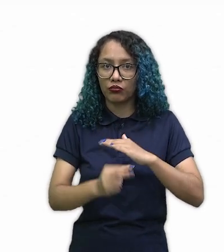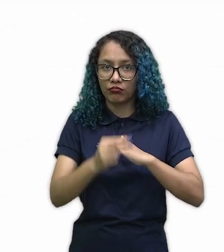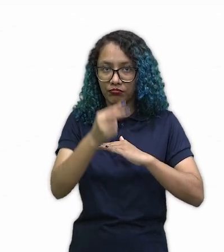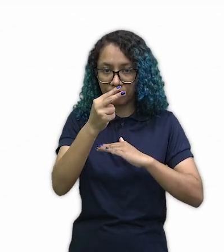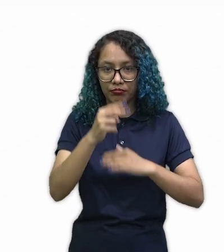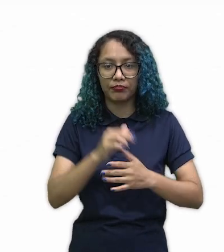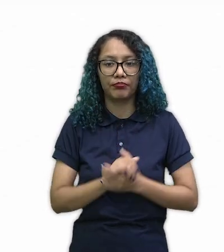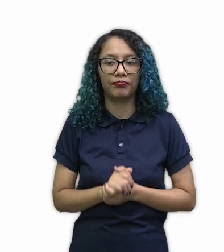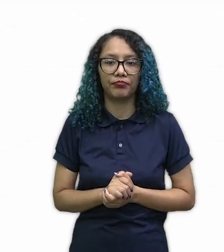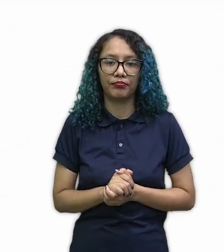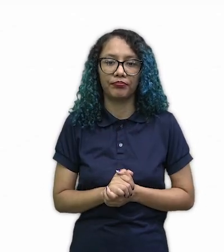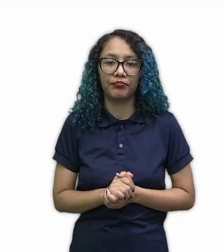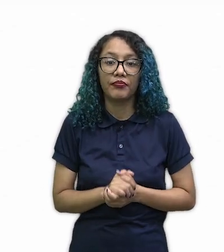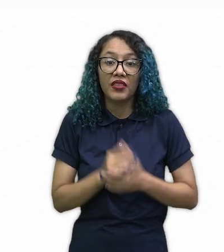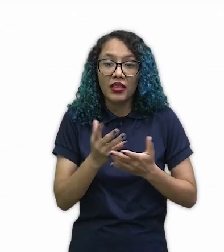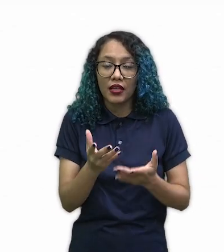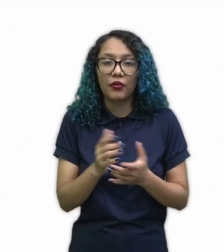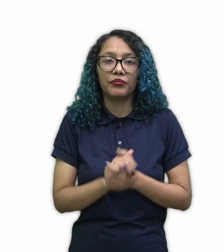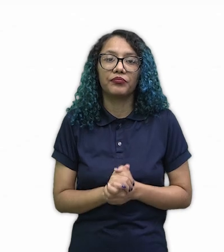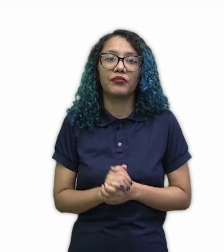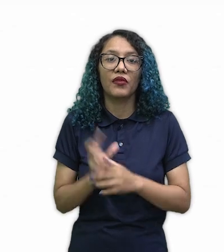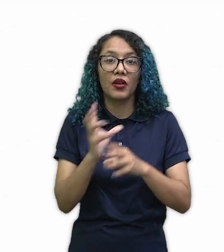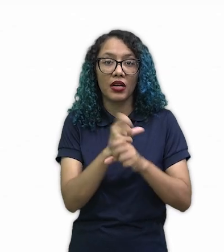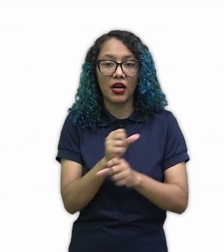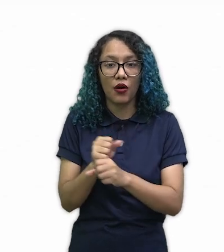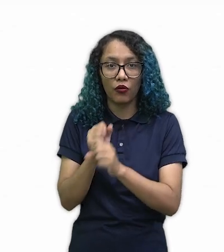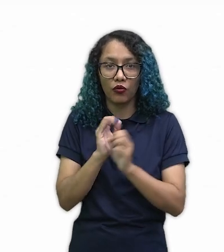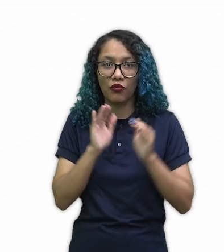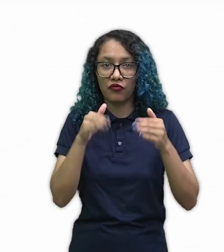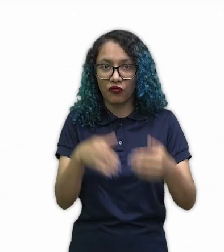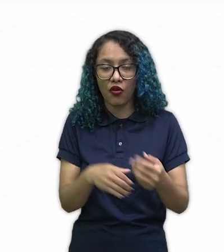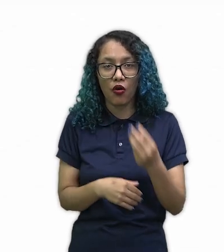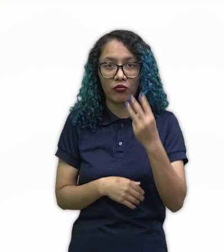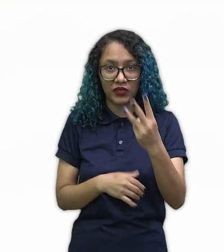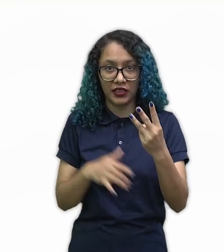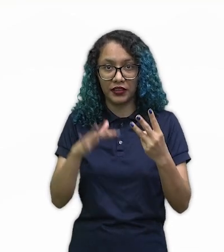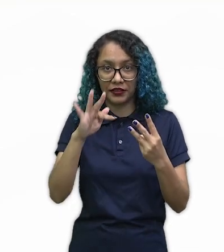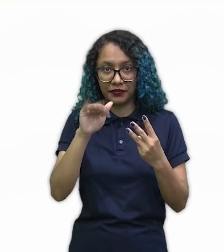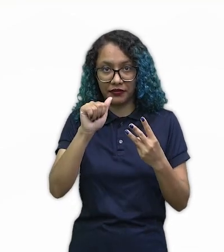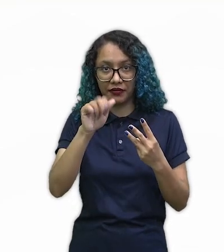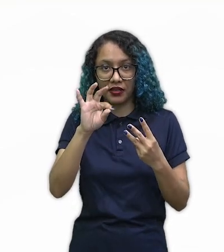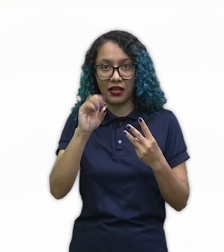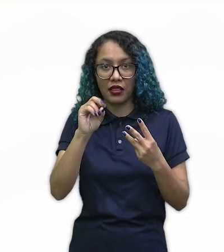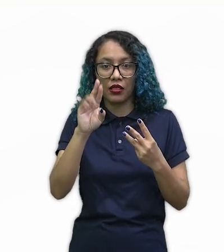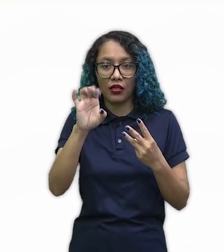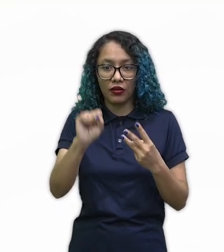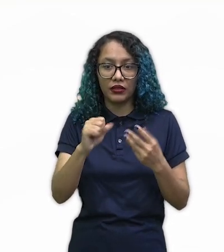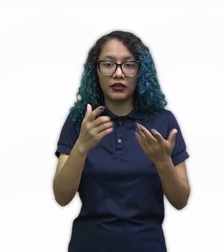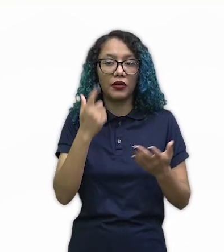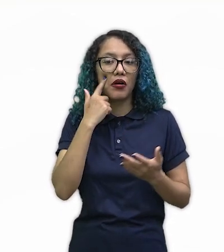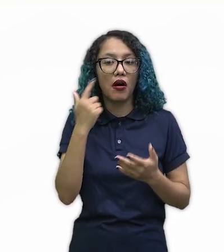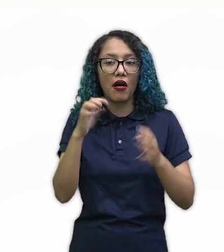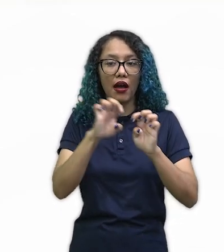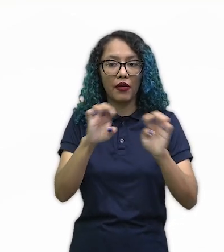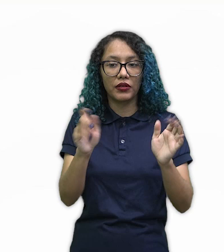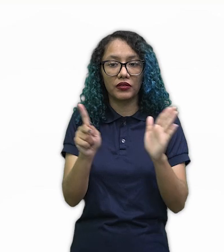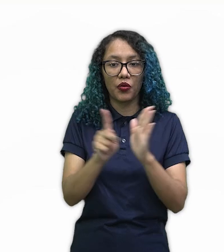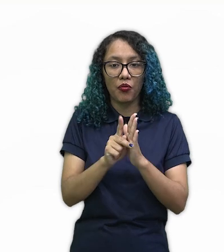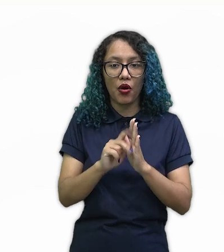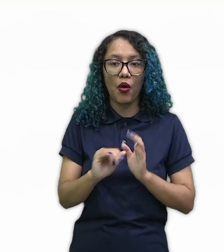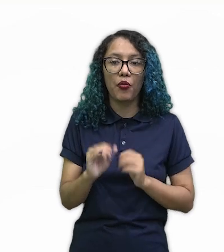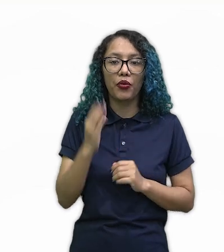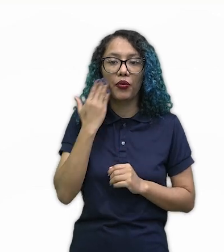a operação entre três fatores, nós temos aqui justamente a nossa formulazinha do cálculo de juros